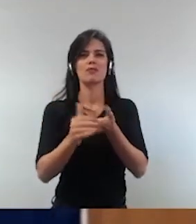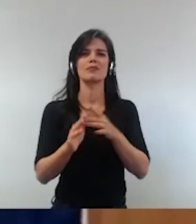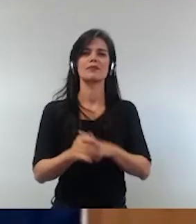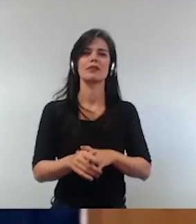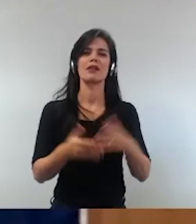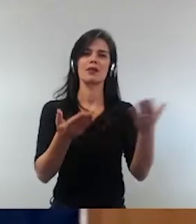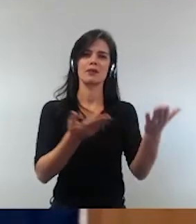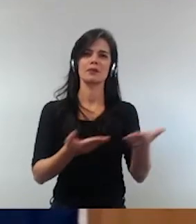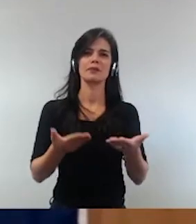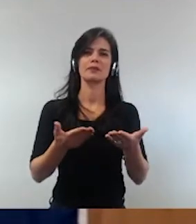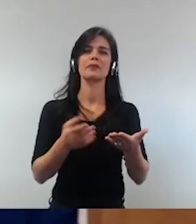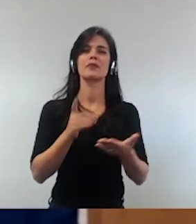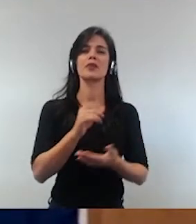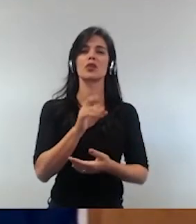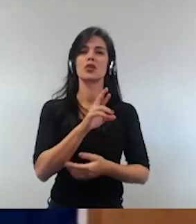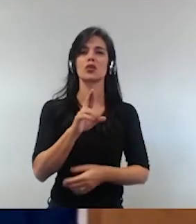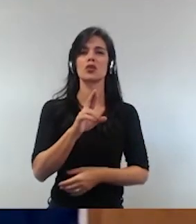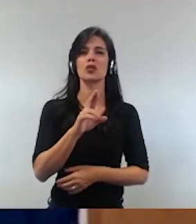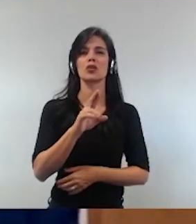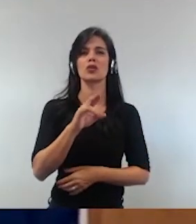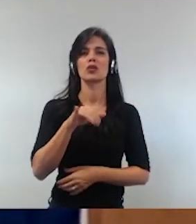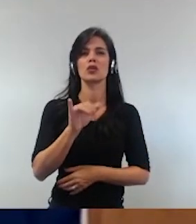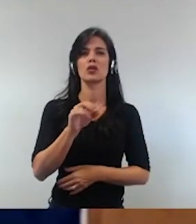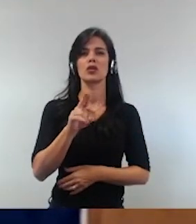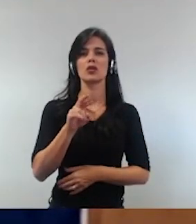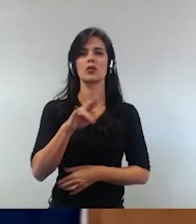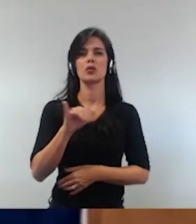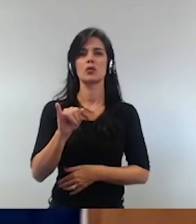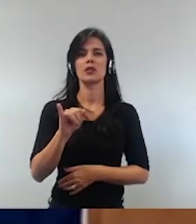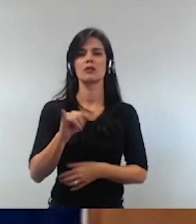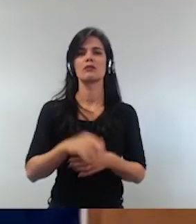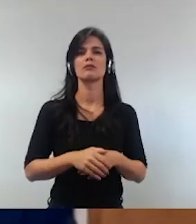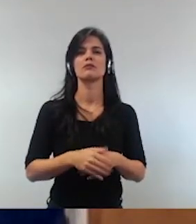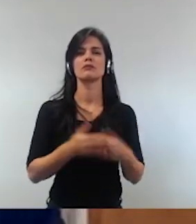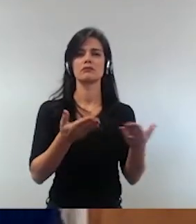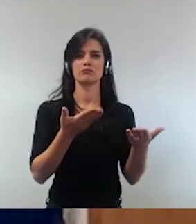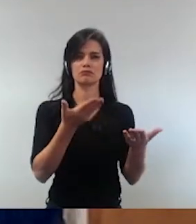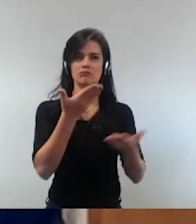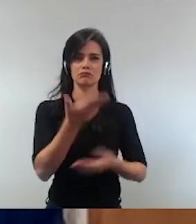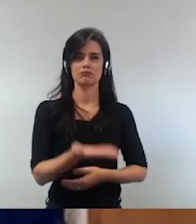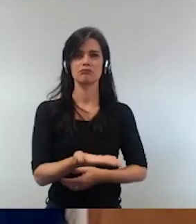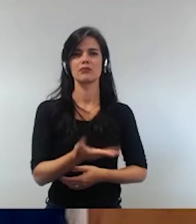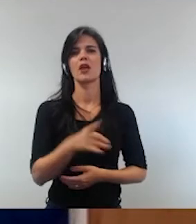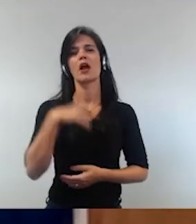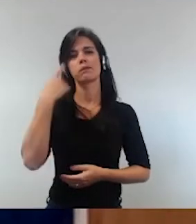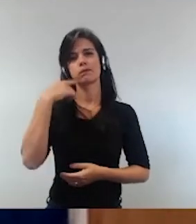a palavra, então, agora para o doutor Yuri Schmittke. O doutor Yuri Schmittke é